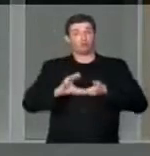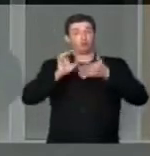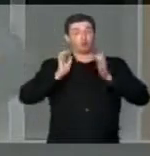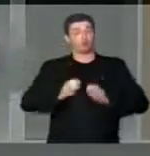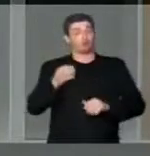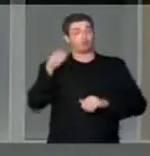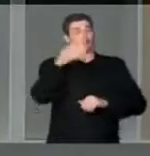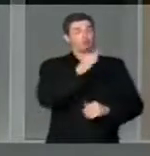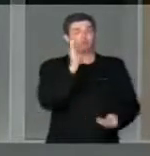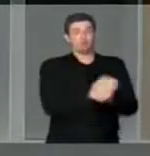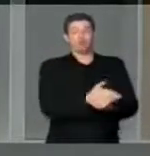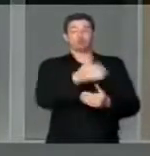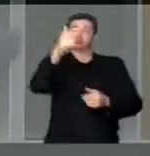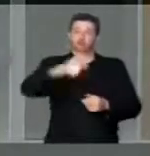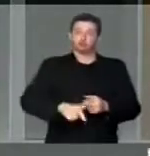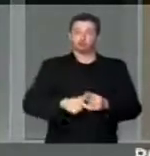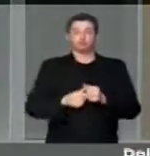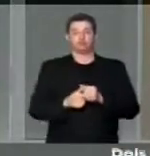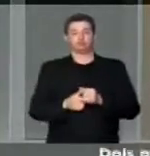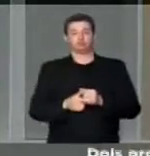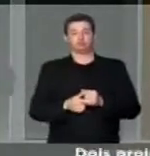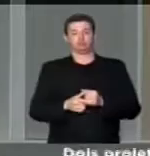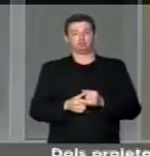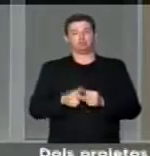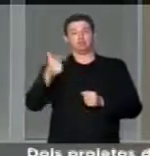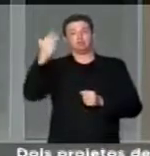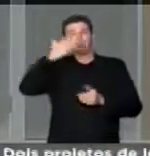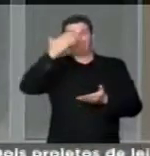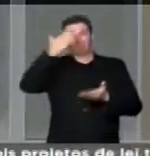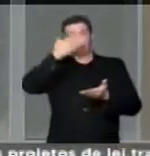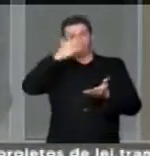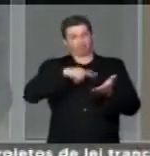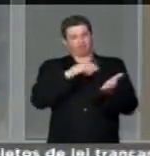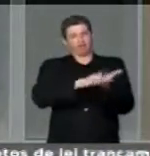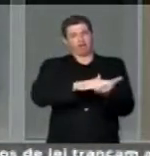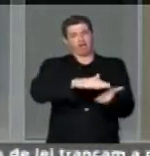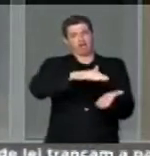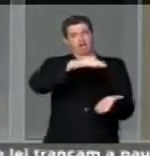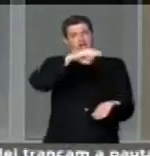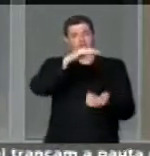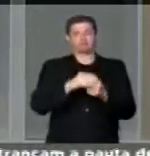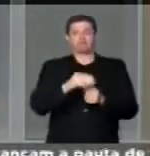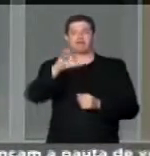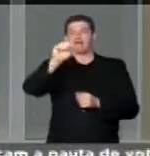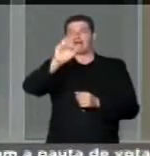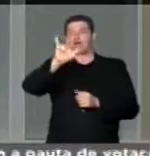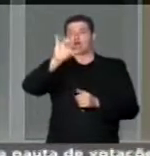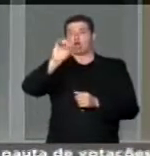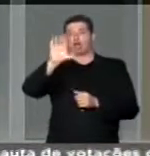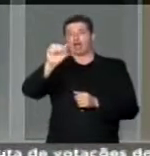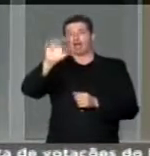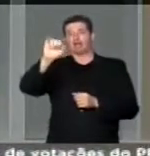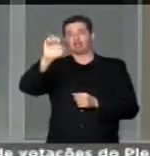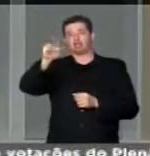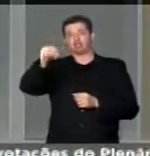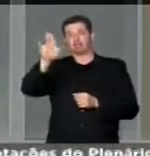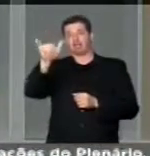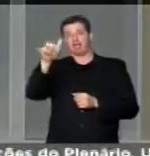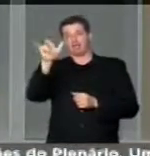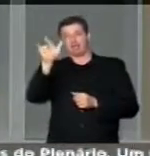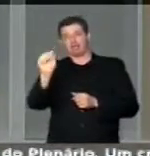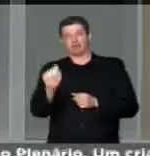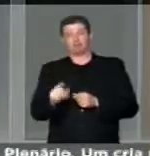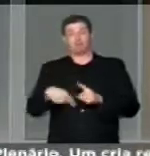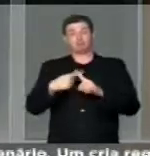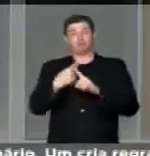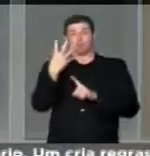Ética fazendo uma juntada de mais provas a respeito da Carioca Engenharia, mais 4 milhões de